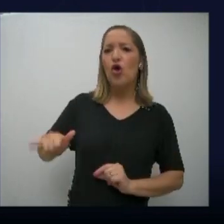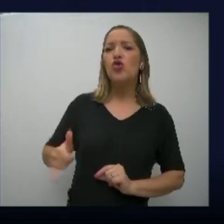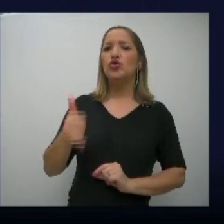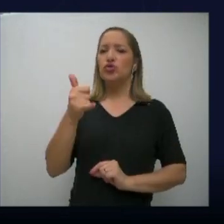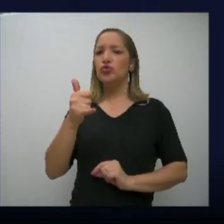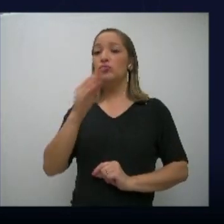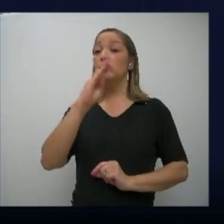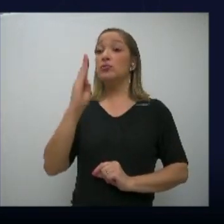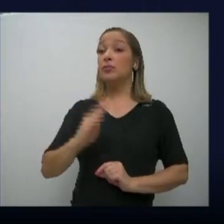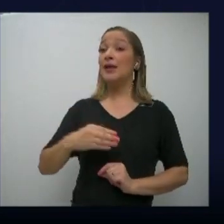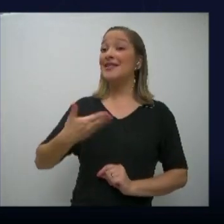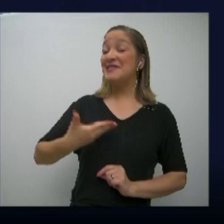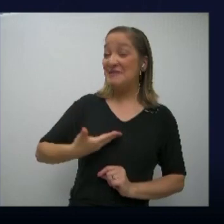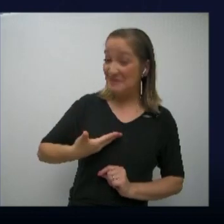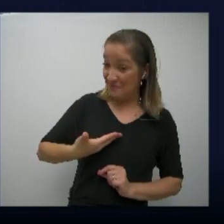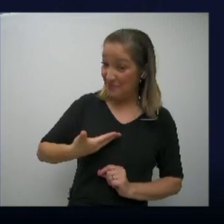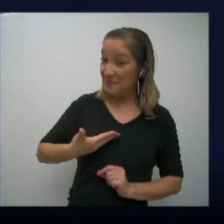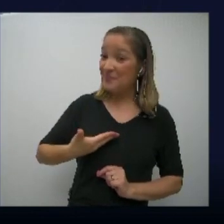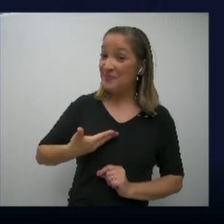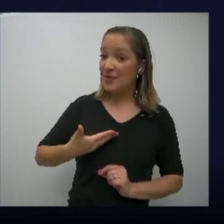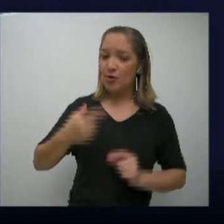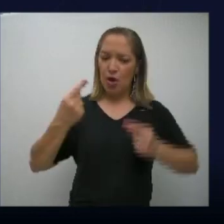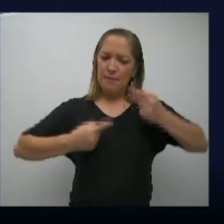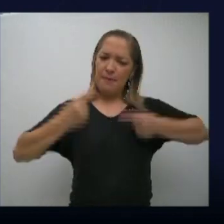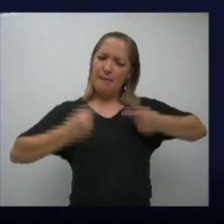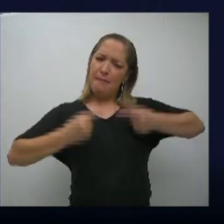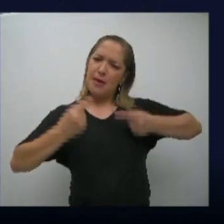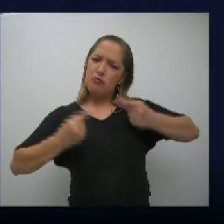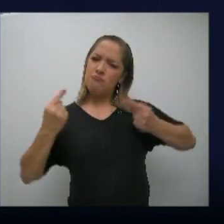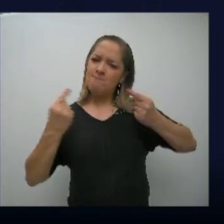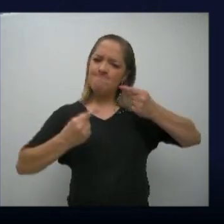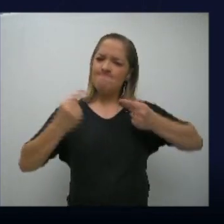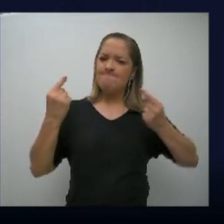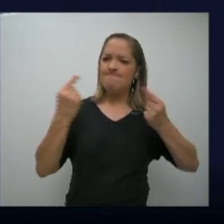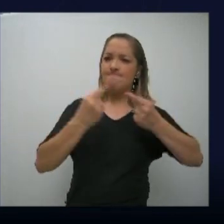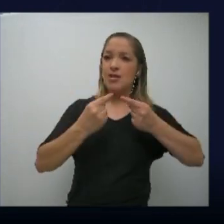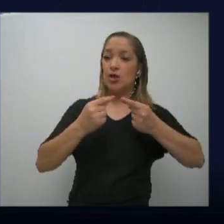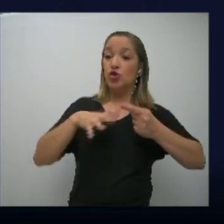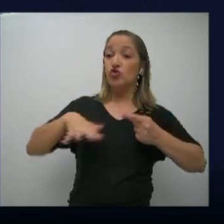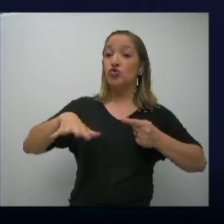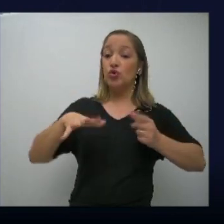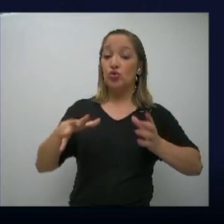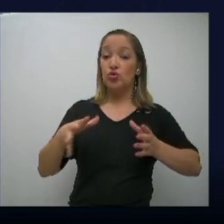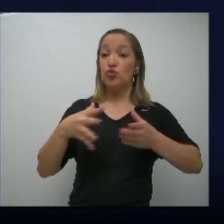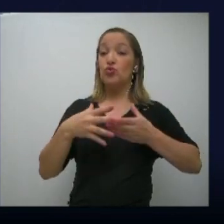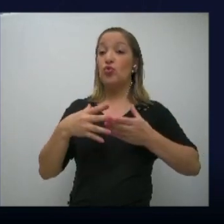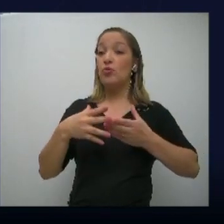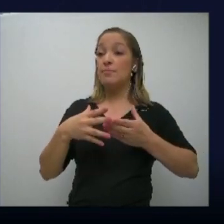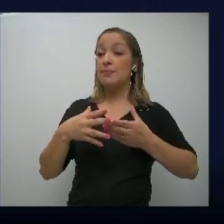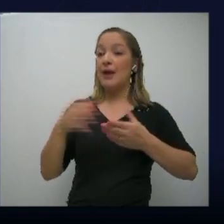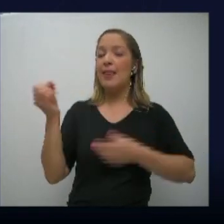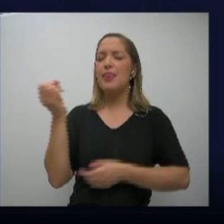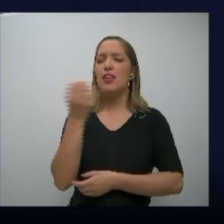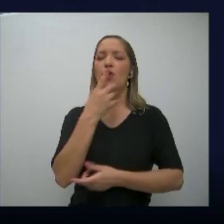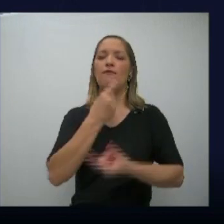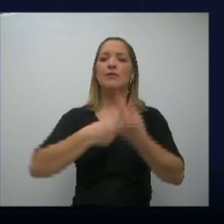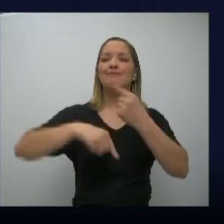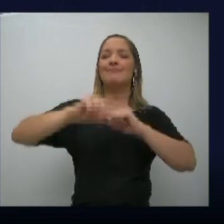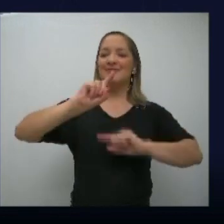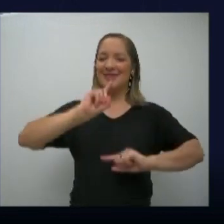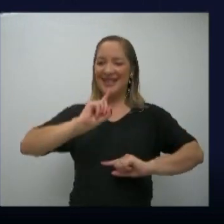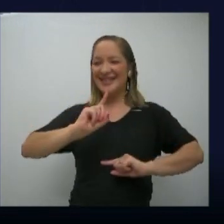e isso tudo aumenta a competição no setor traz traz traz inovações